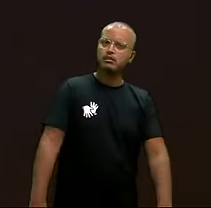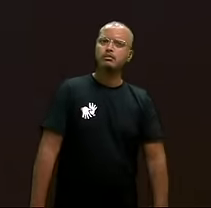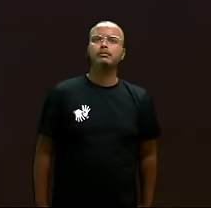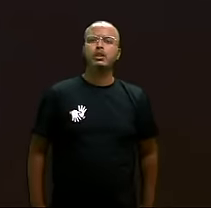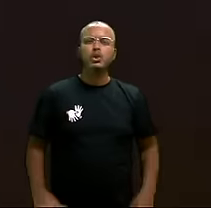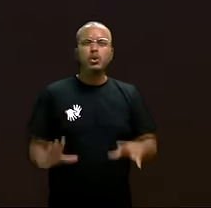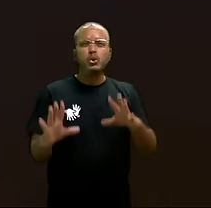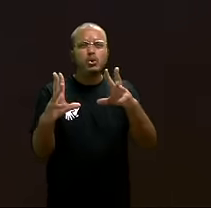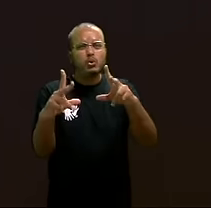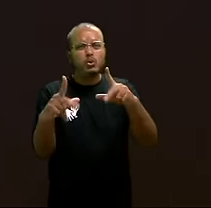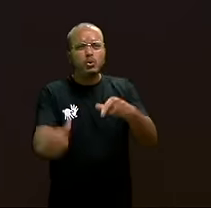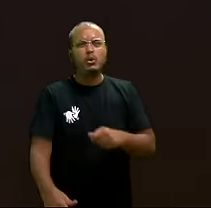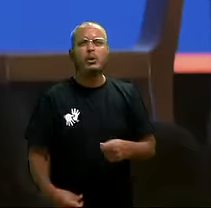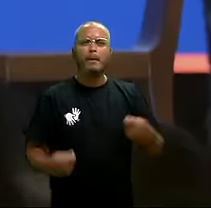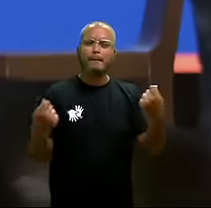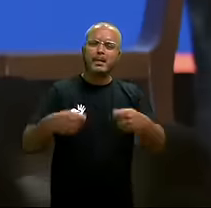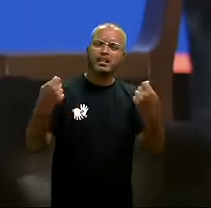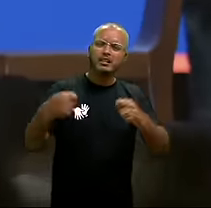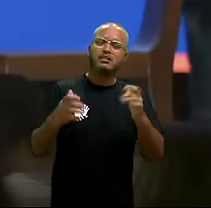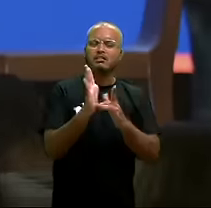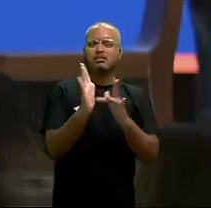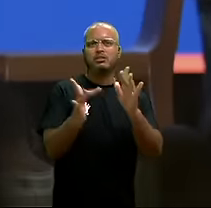Tudo que eu preciso é Jesus.